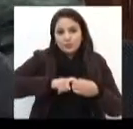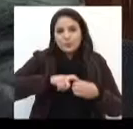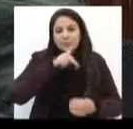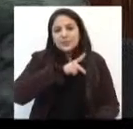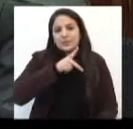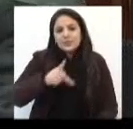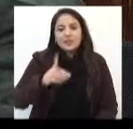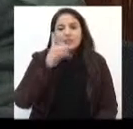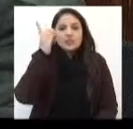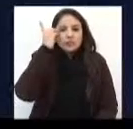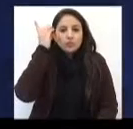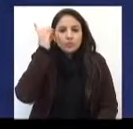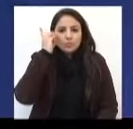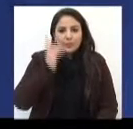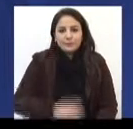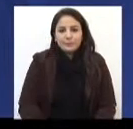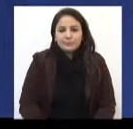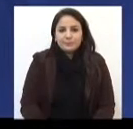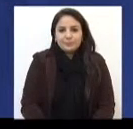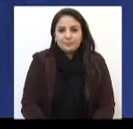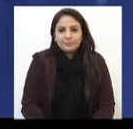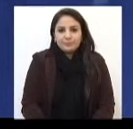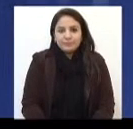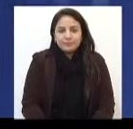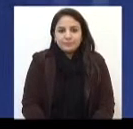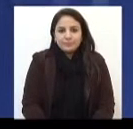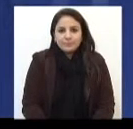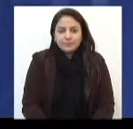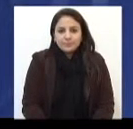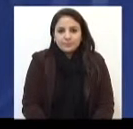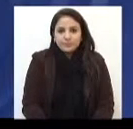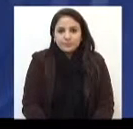presidente Dilma à sua cadeira.